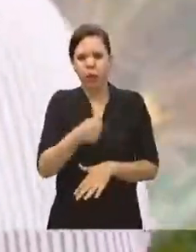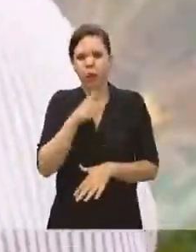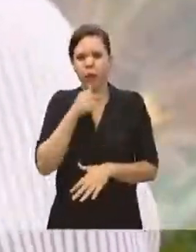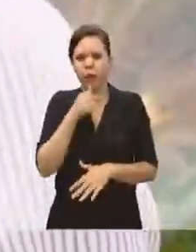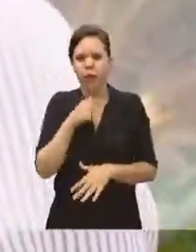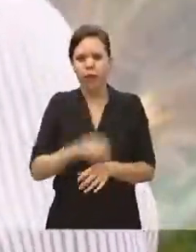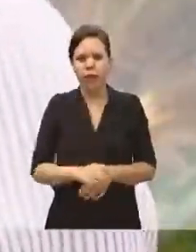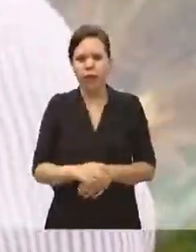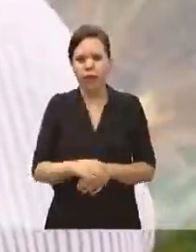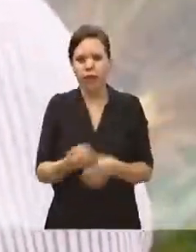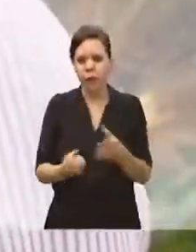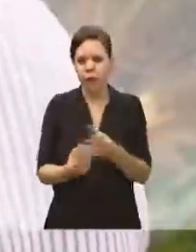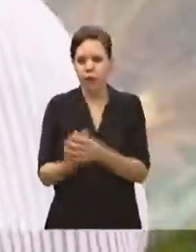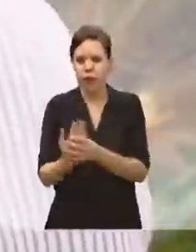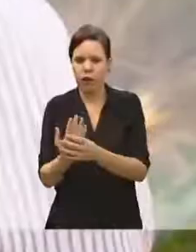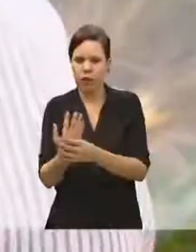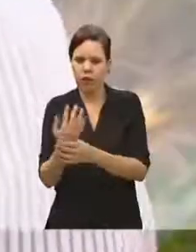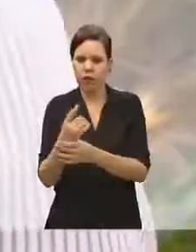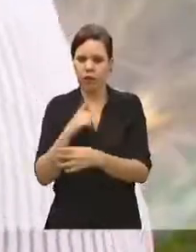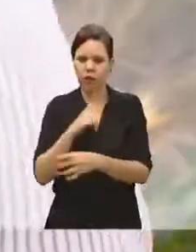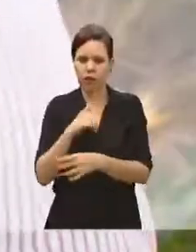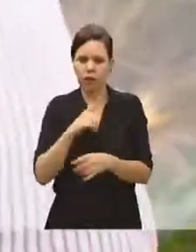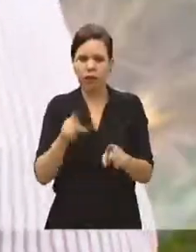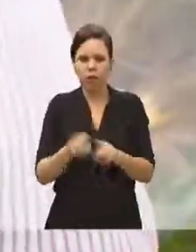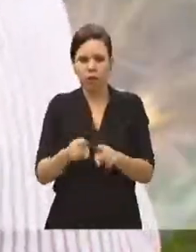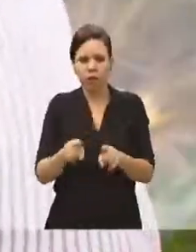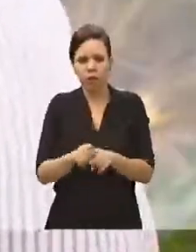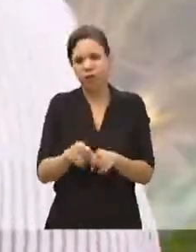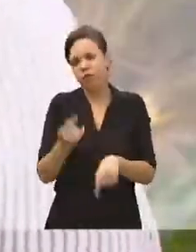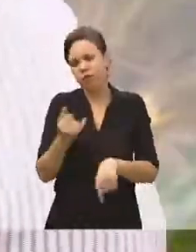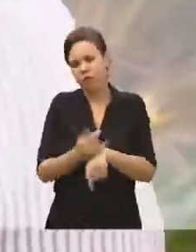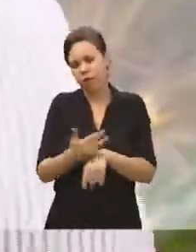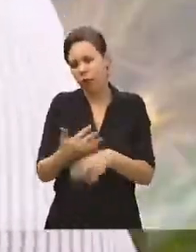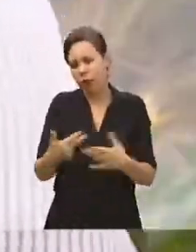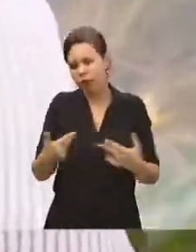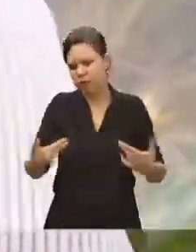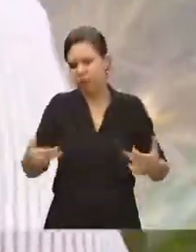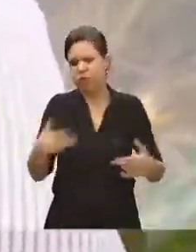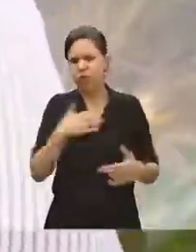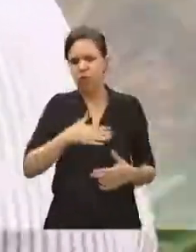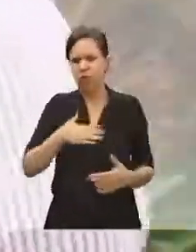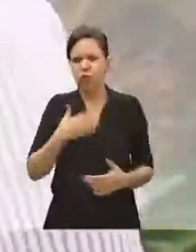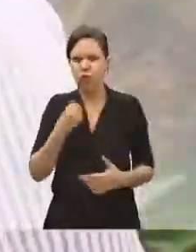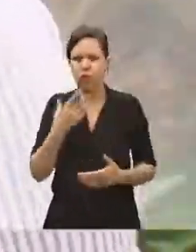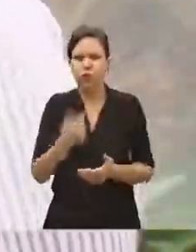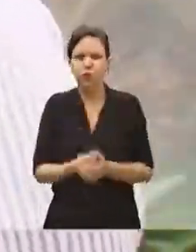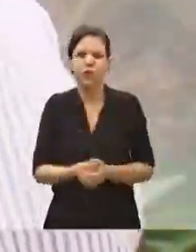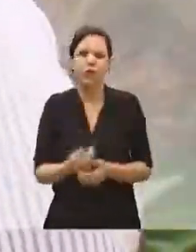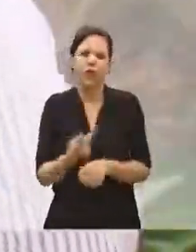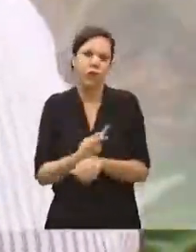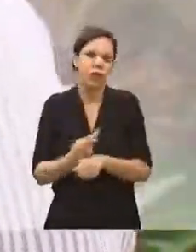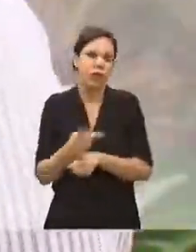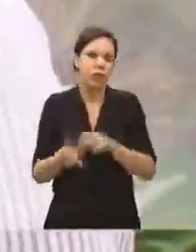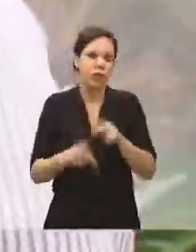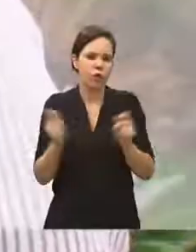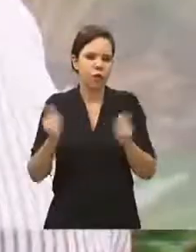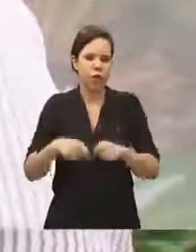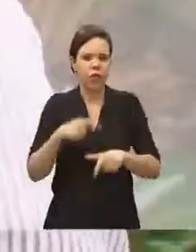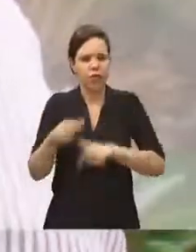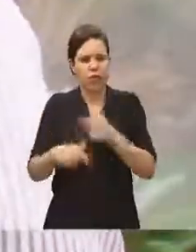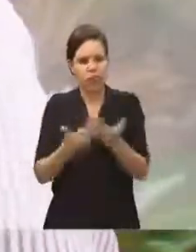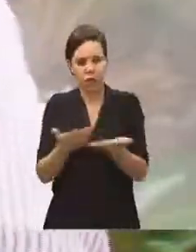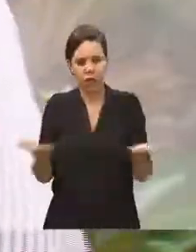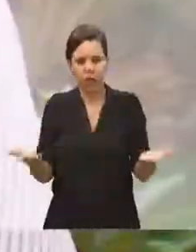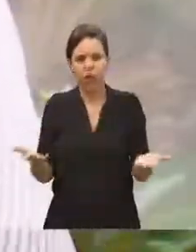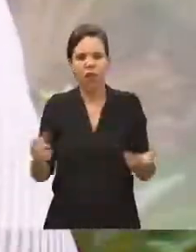consumo, tanto com as plantas que a gente tem, mobiliário de sucata, e consegue ter um jardim gostoso. Fui procurar pessoas que pudessem trabalhar com essa